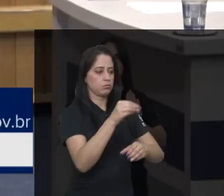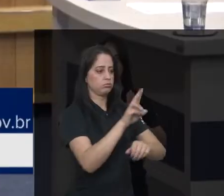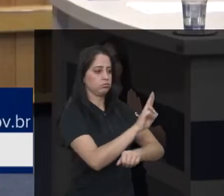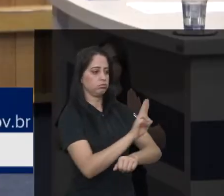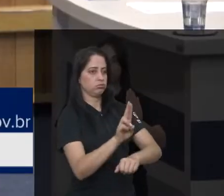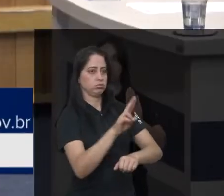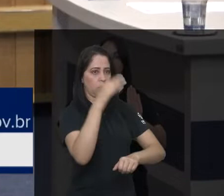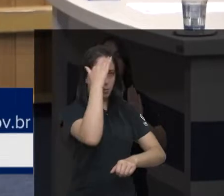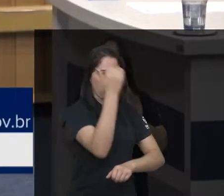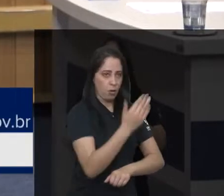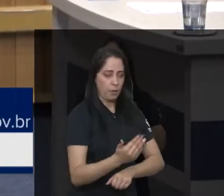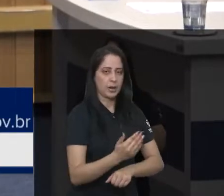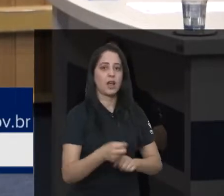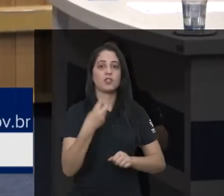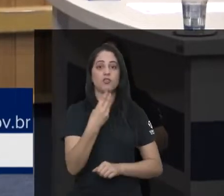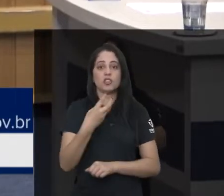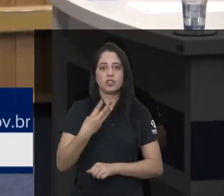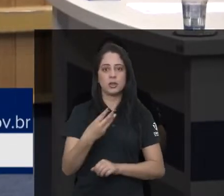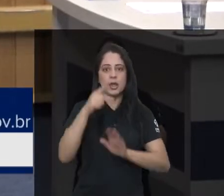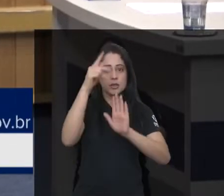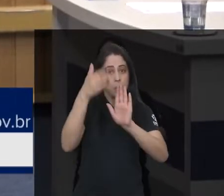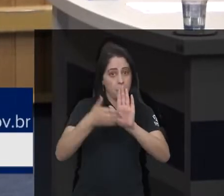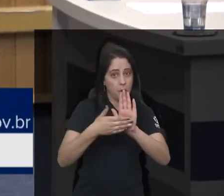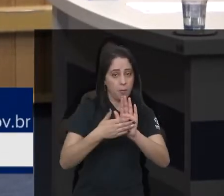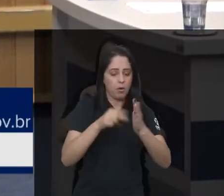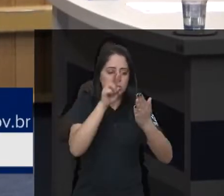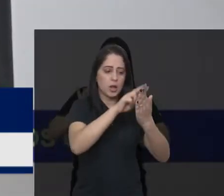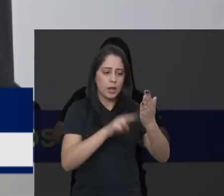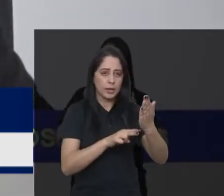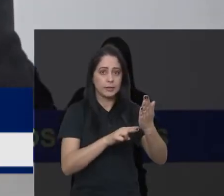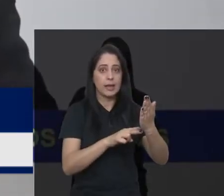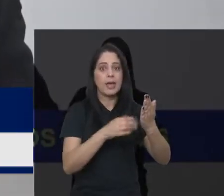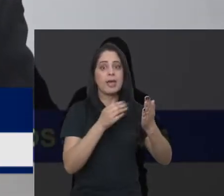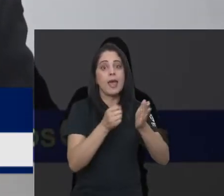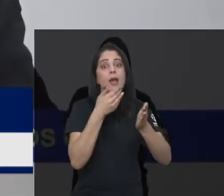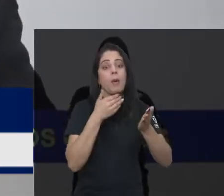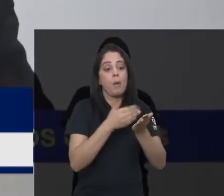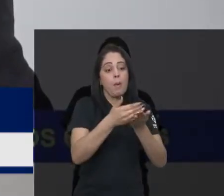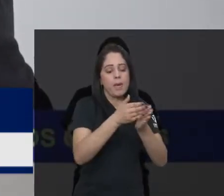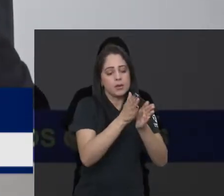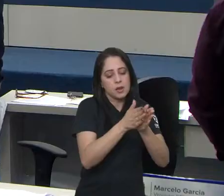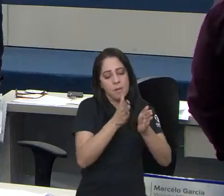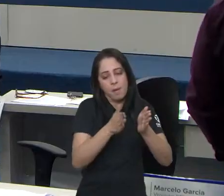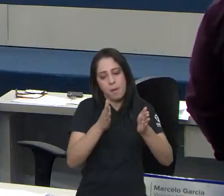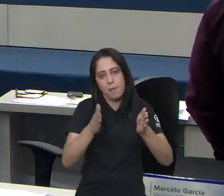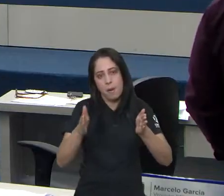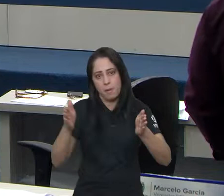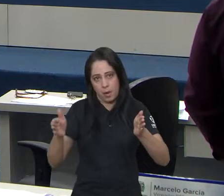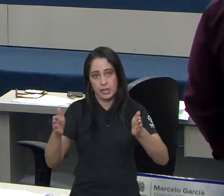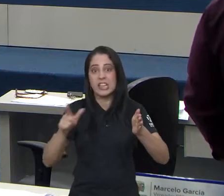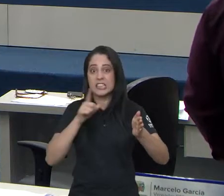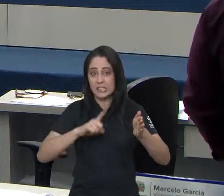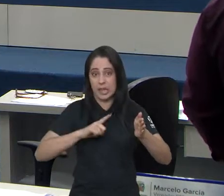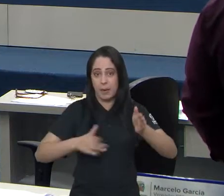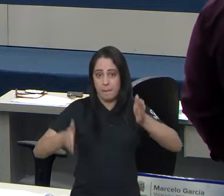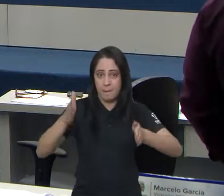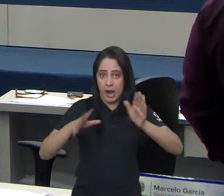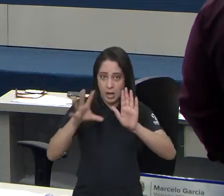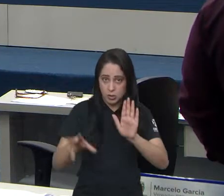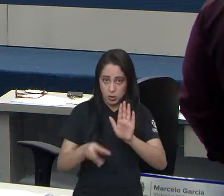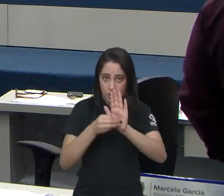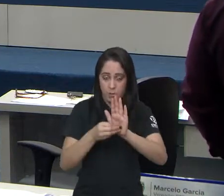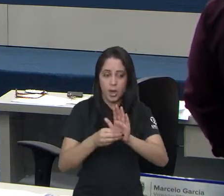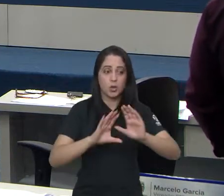falecidos. Outras 23 novas propostas foram lidas e começam a tramitar, com prazo de emendas parlamentares